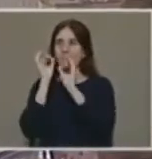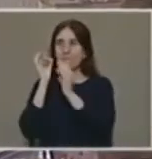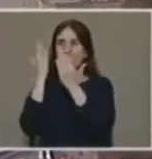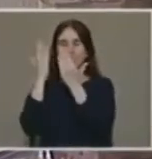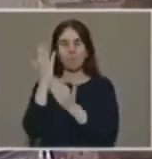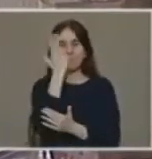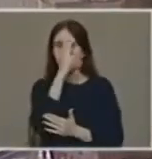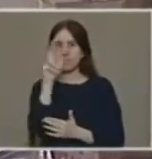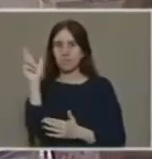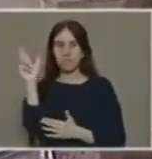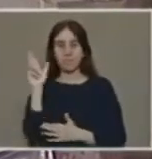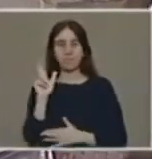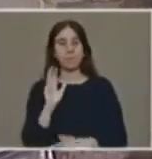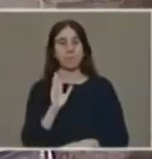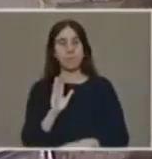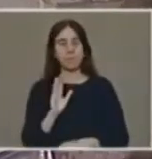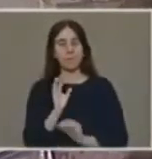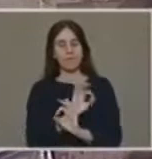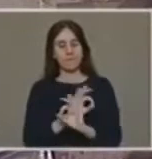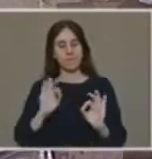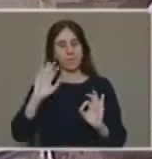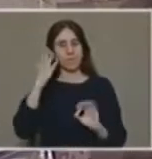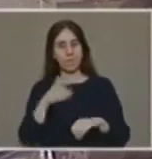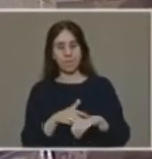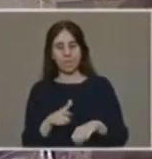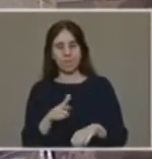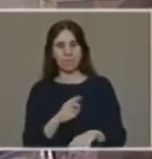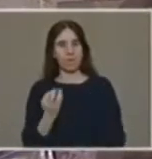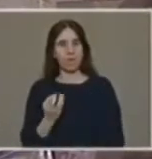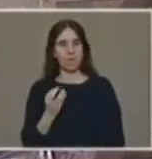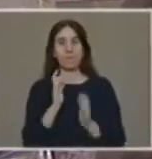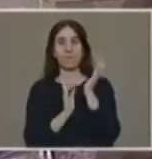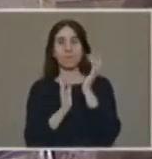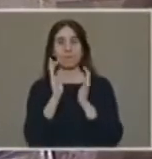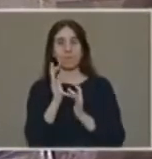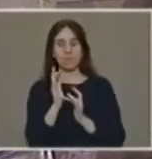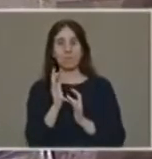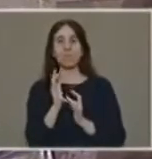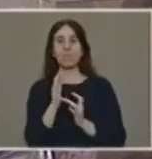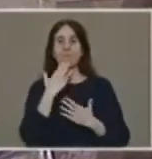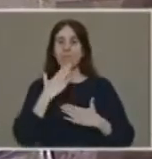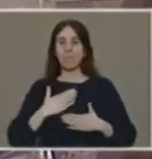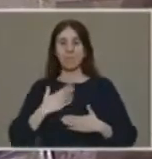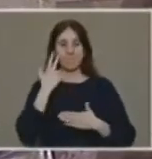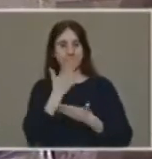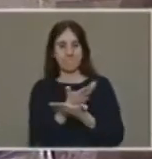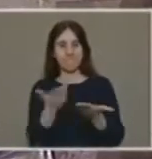louvemos, mas com maior solenidade neste tempo em que Cristo, nossa Páscoa, foi